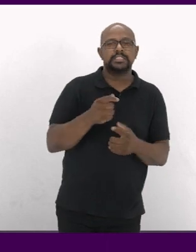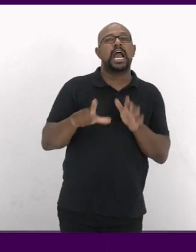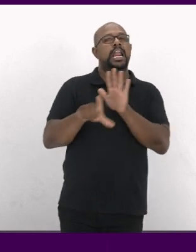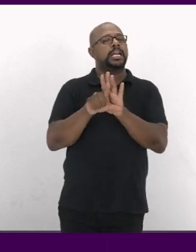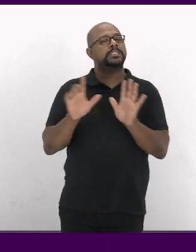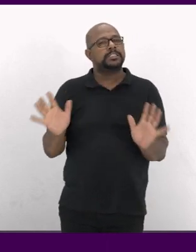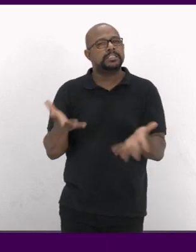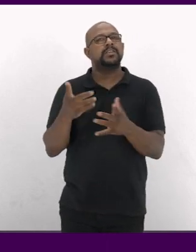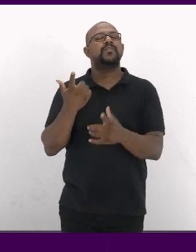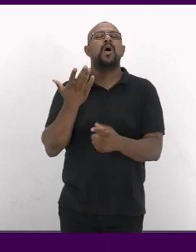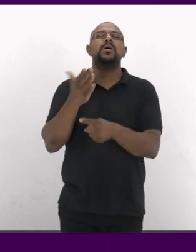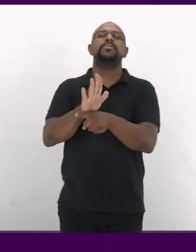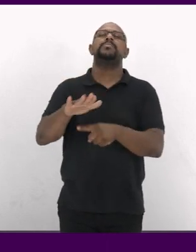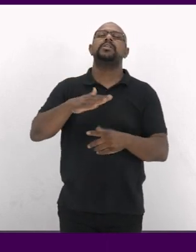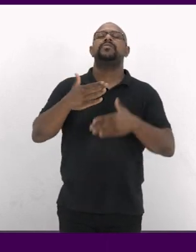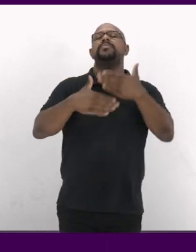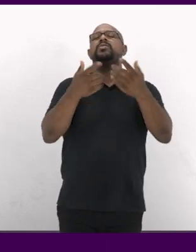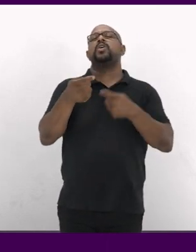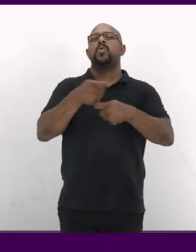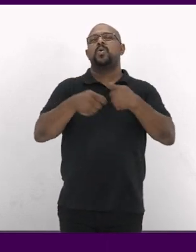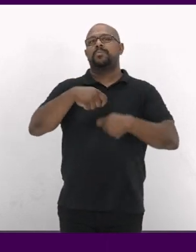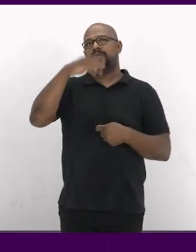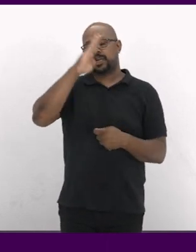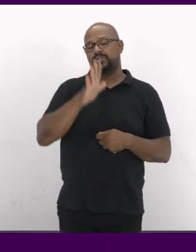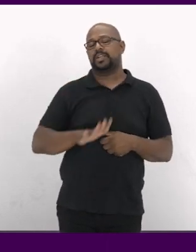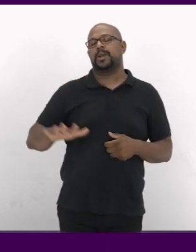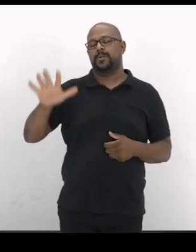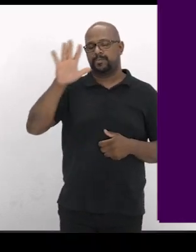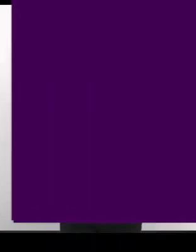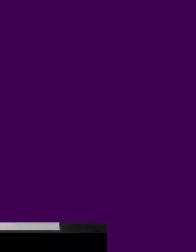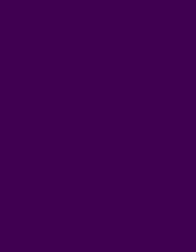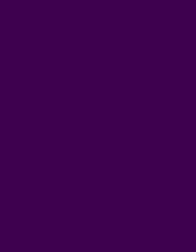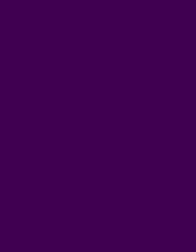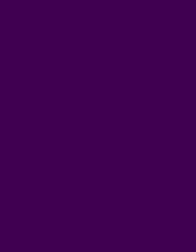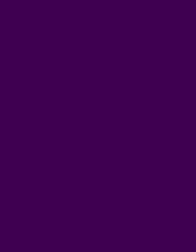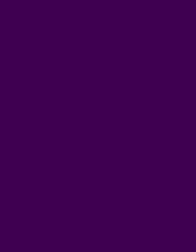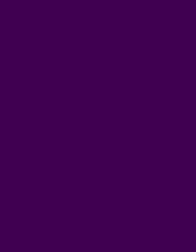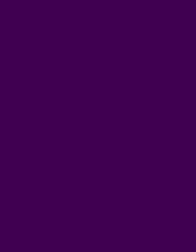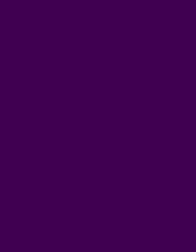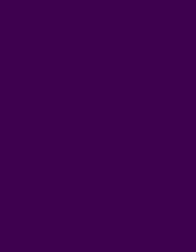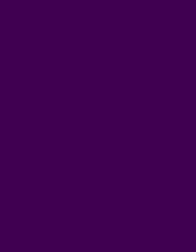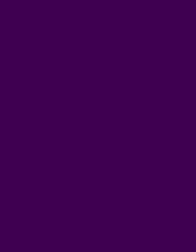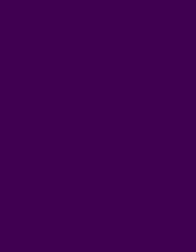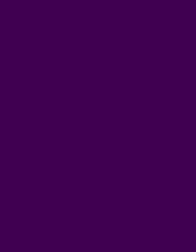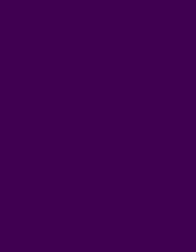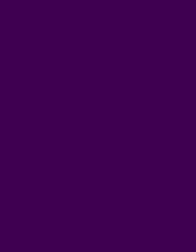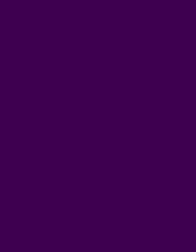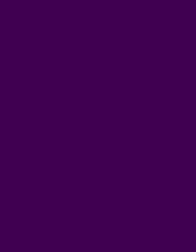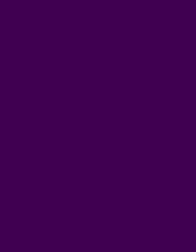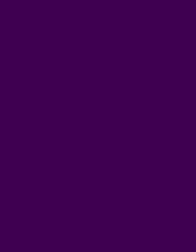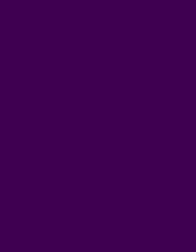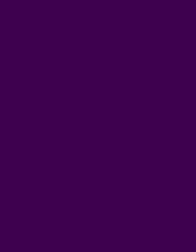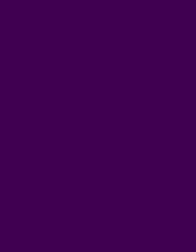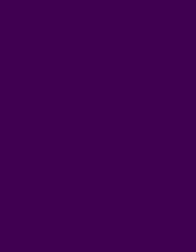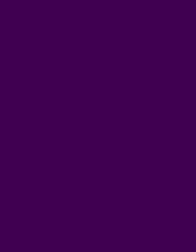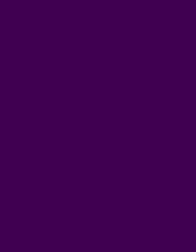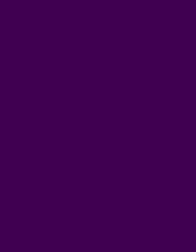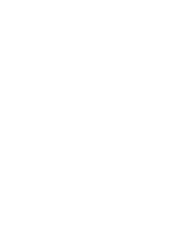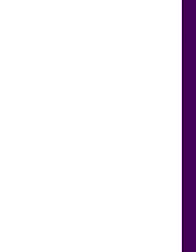lei de incentivo contribui para o desenvolvimento econômico nacional. Texto.